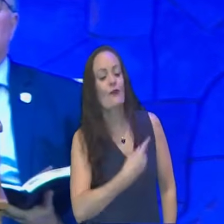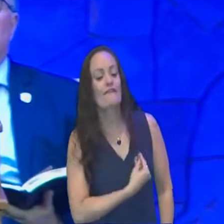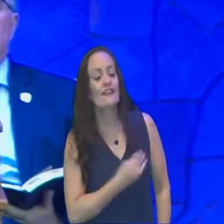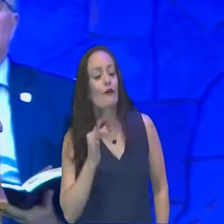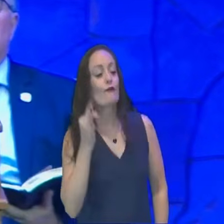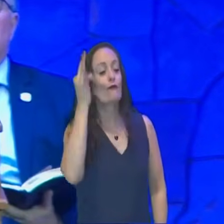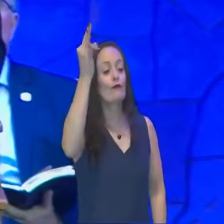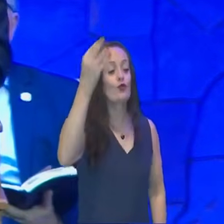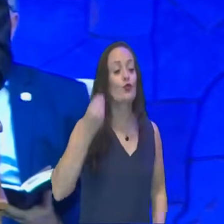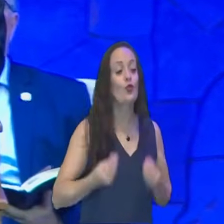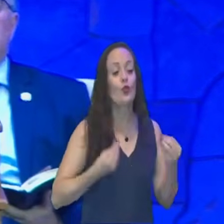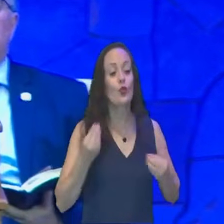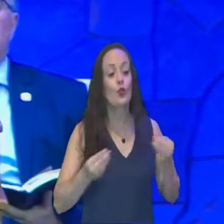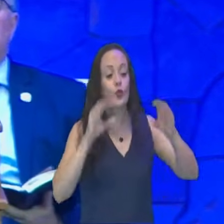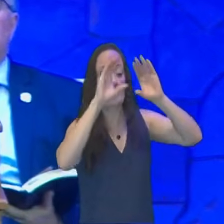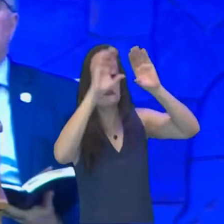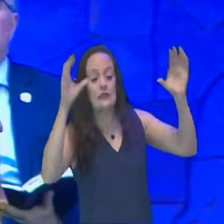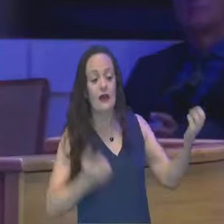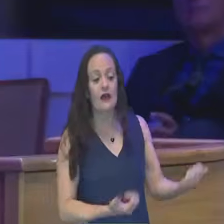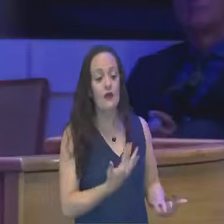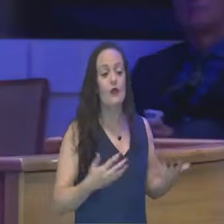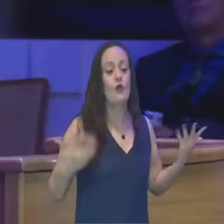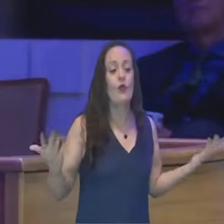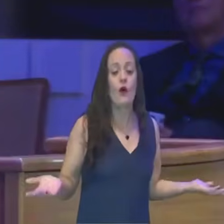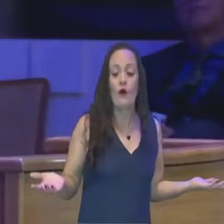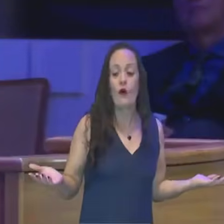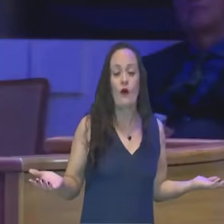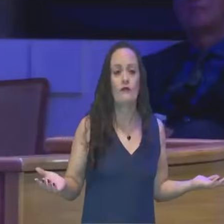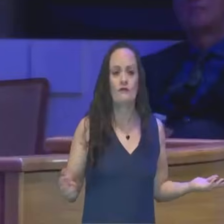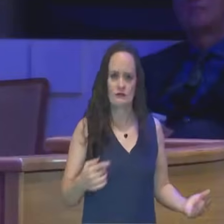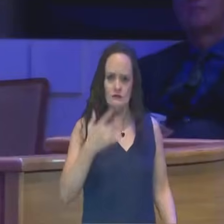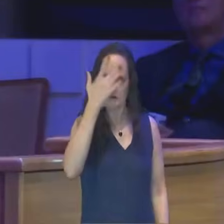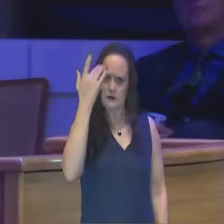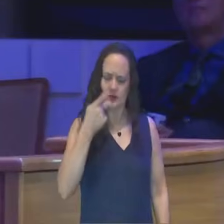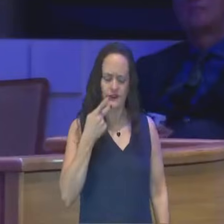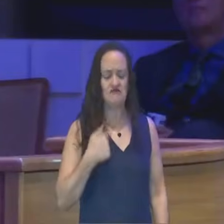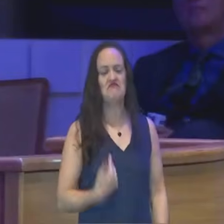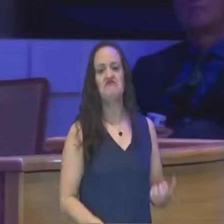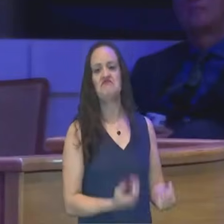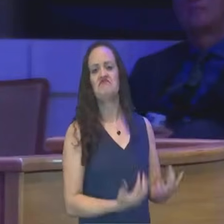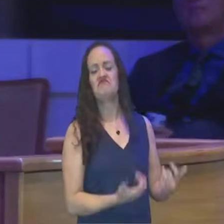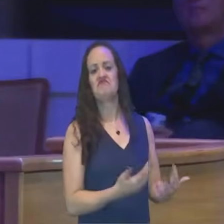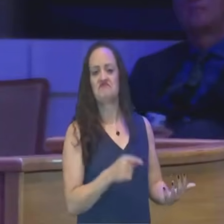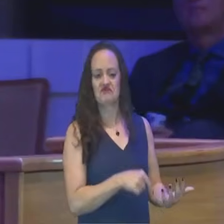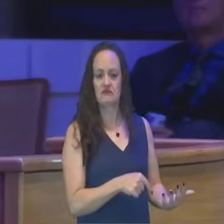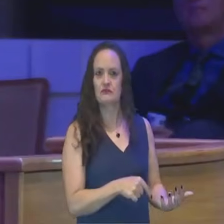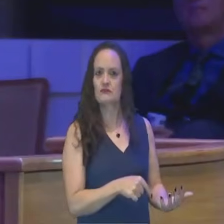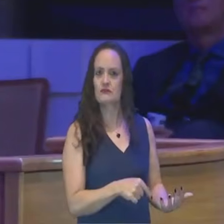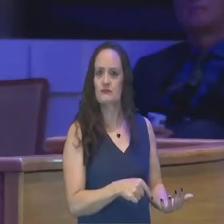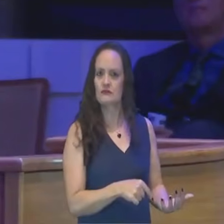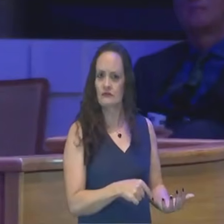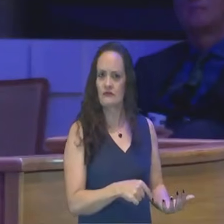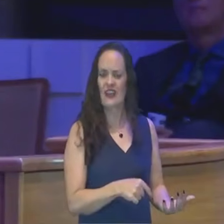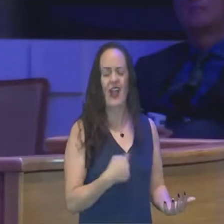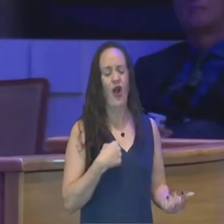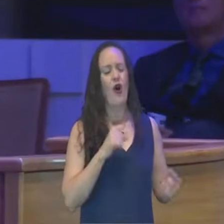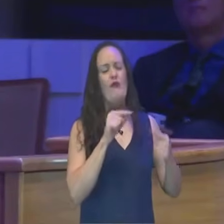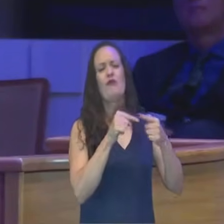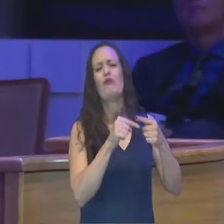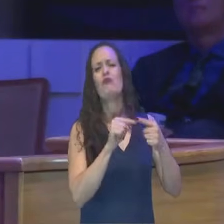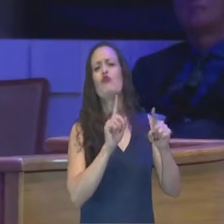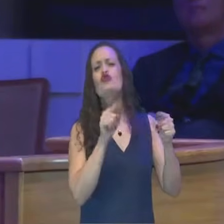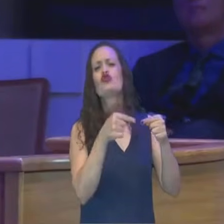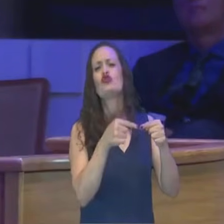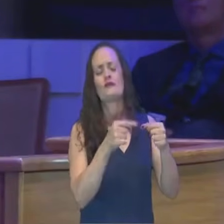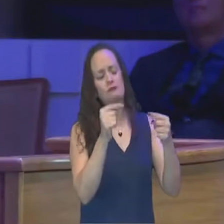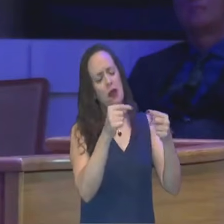eternidade da vida delas, elas vão falar que irão para o inferno. E elas podem até citar os motivos por